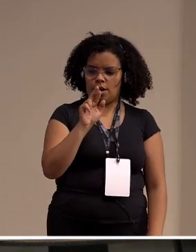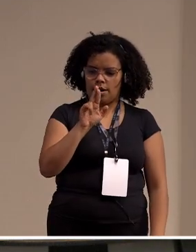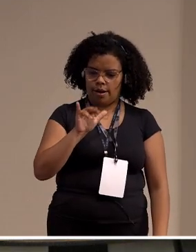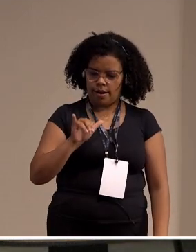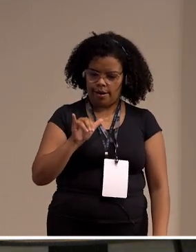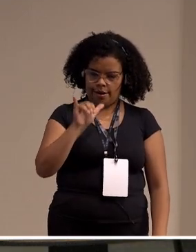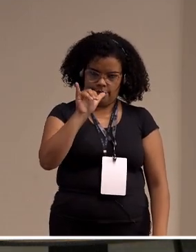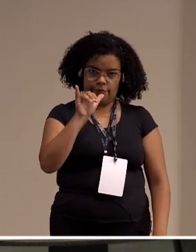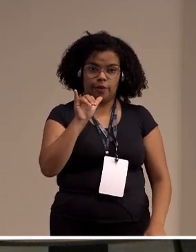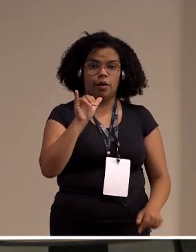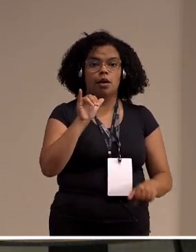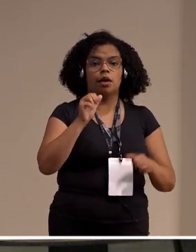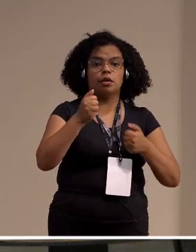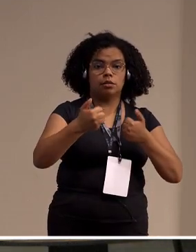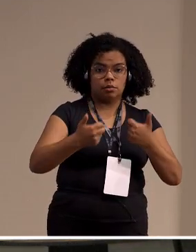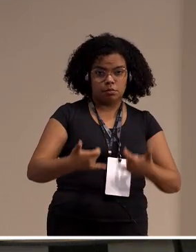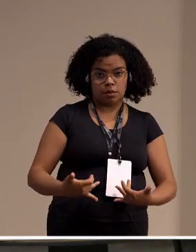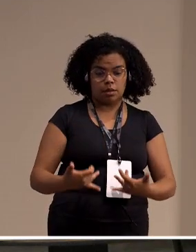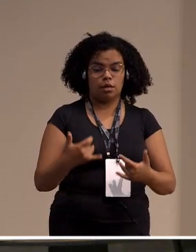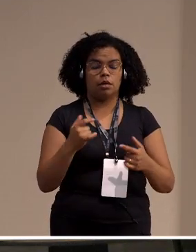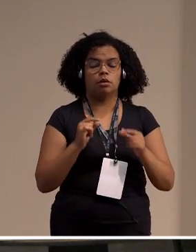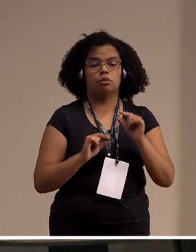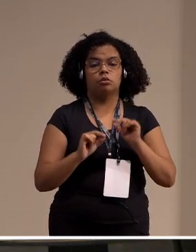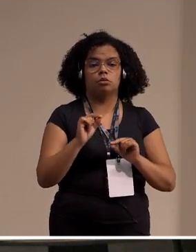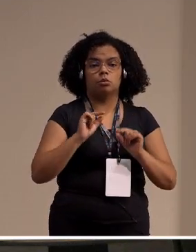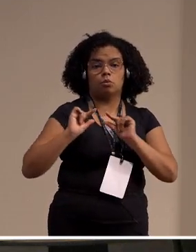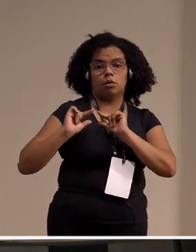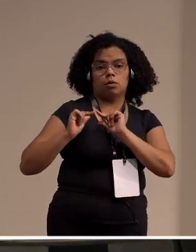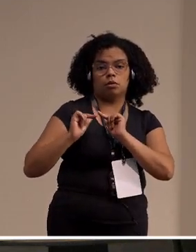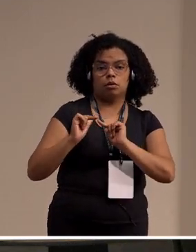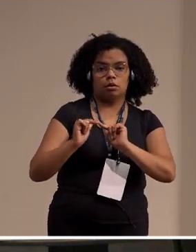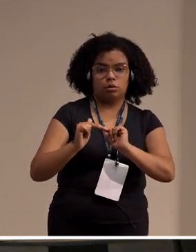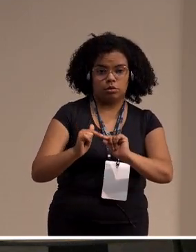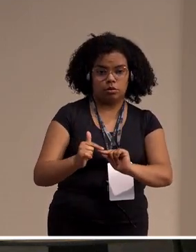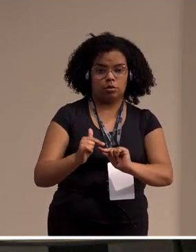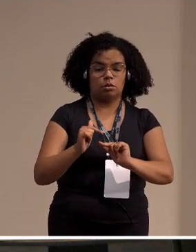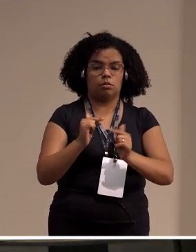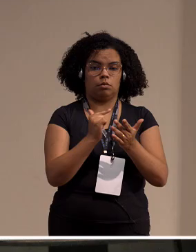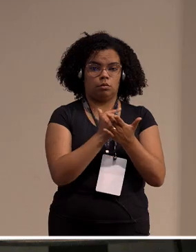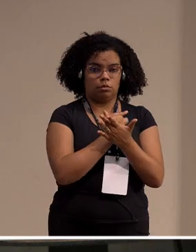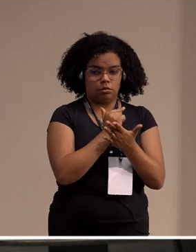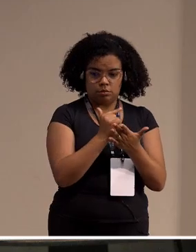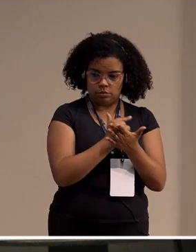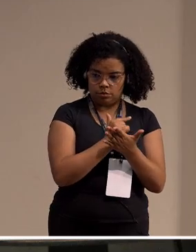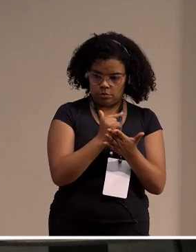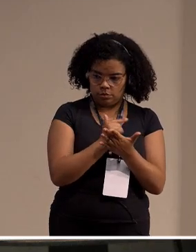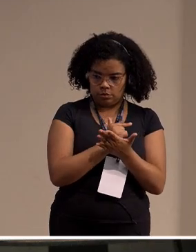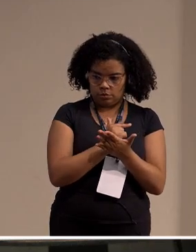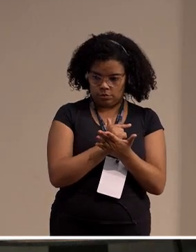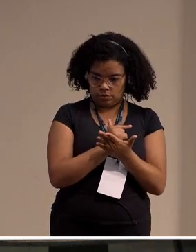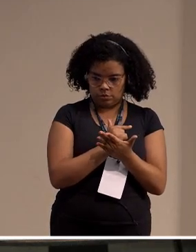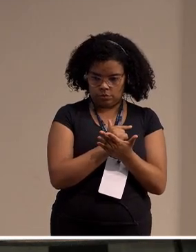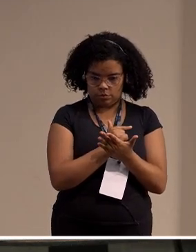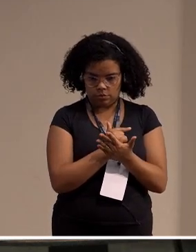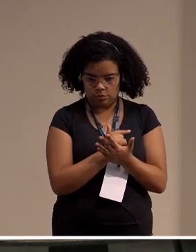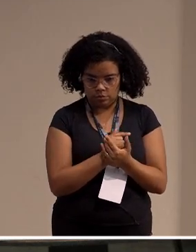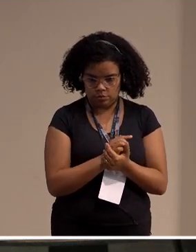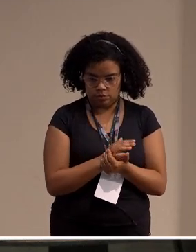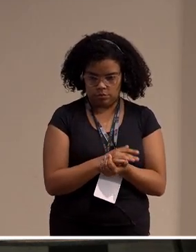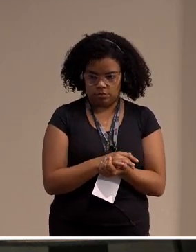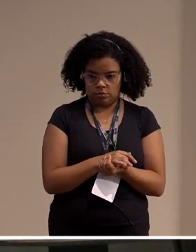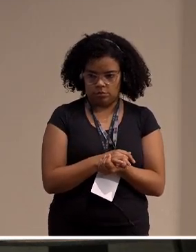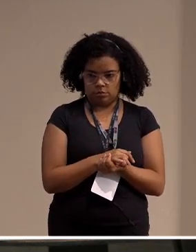Kincaid, ele fala sobre uma tradição, né, da literatura ou feita